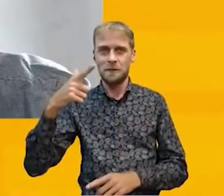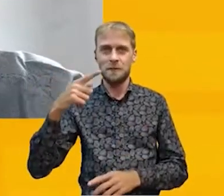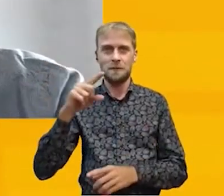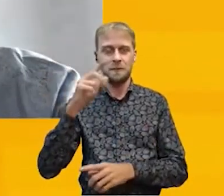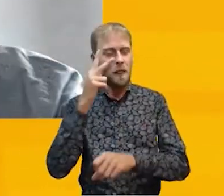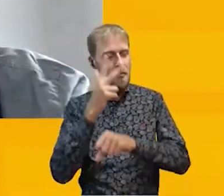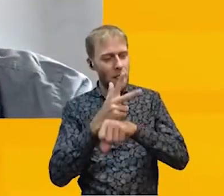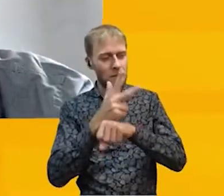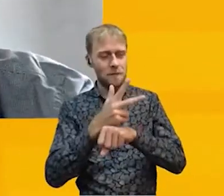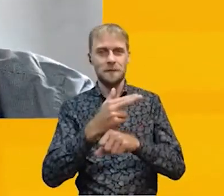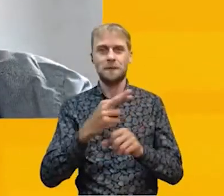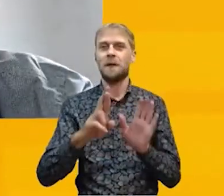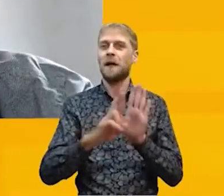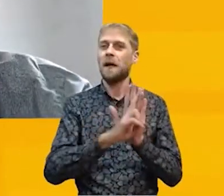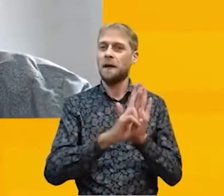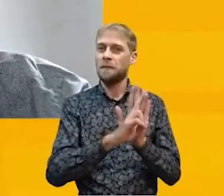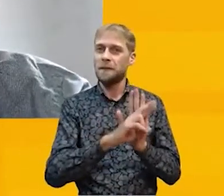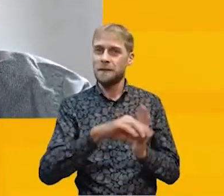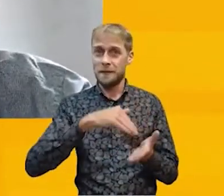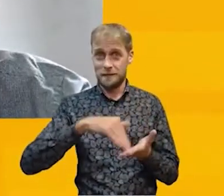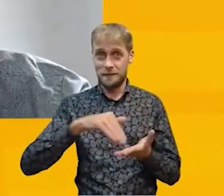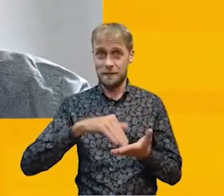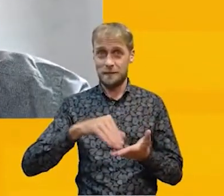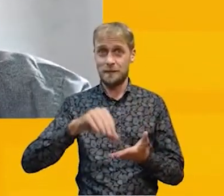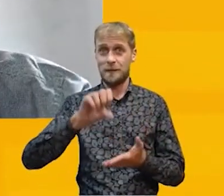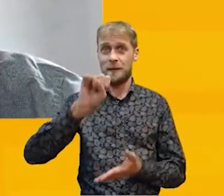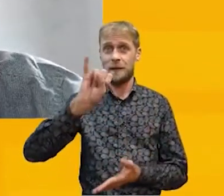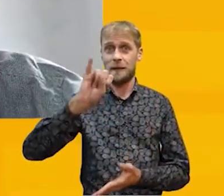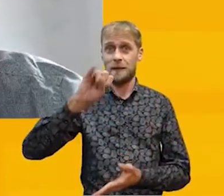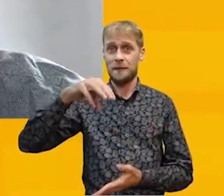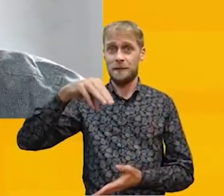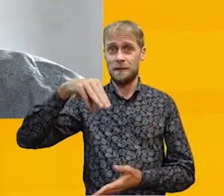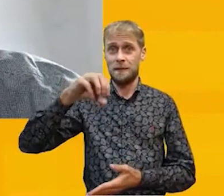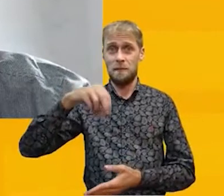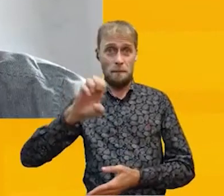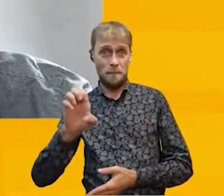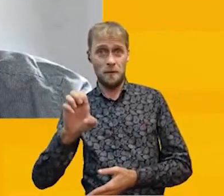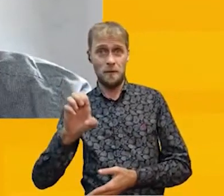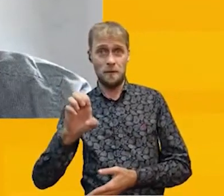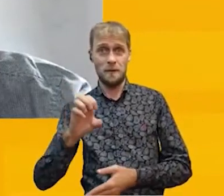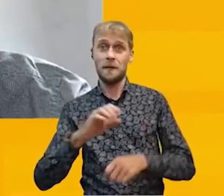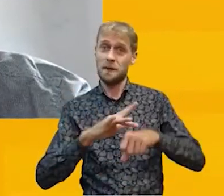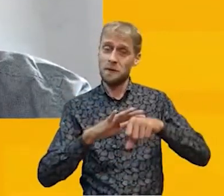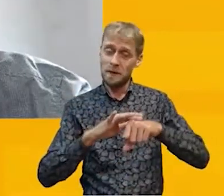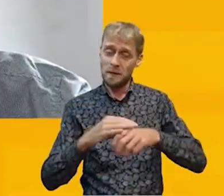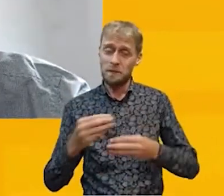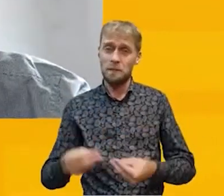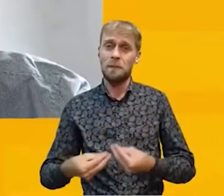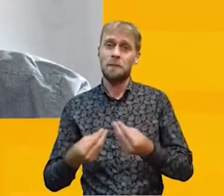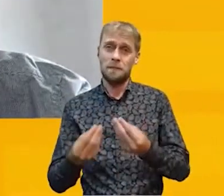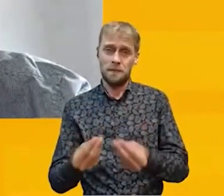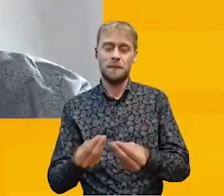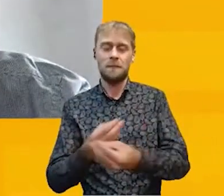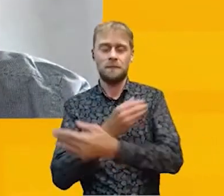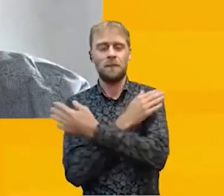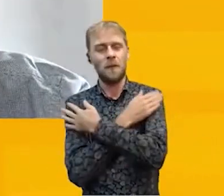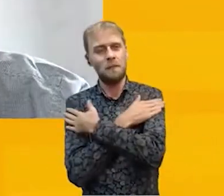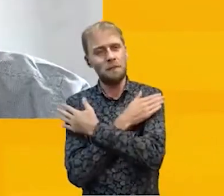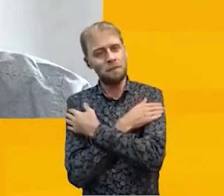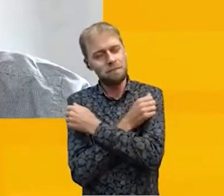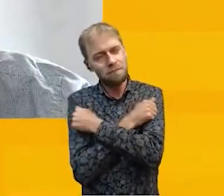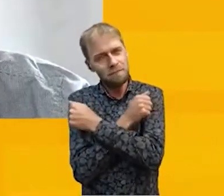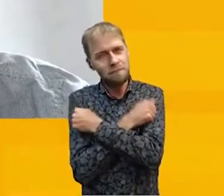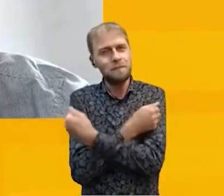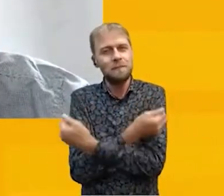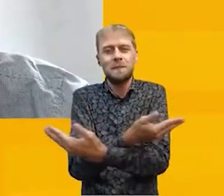Estou representando aqui nossa secretária Simone Pereira, que se encontra acomedida, né? Ela deixou um abraço para todos vocês, tá?